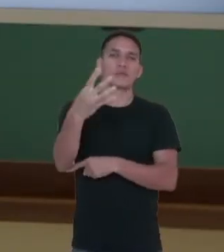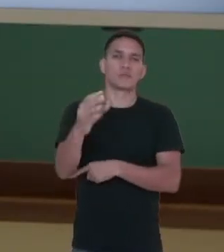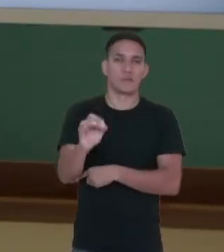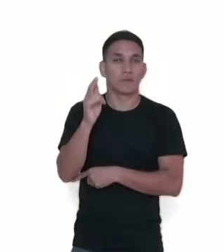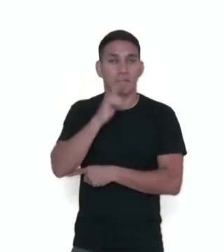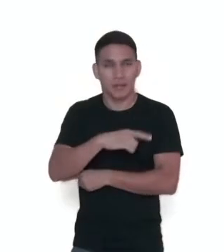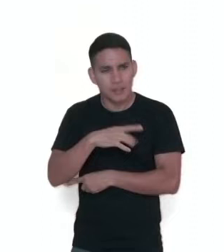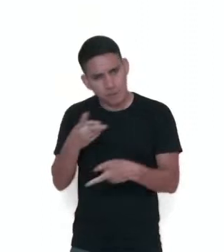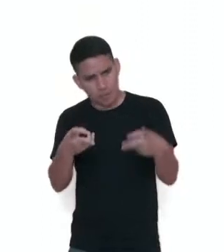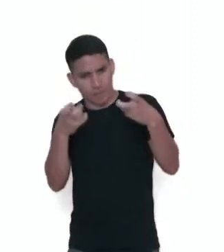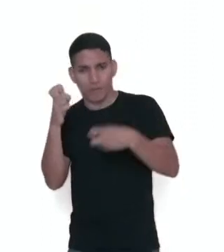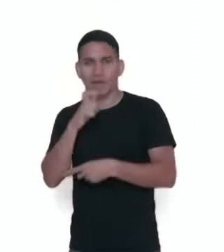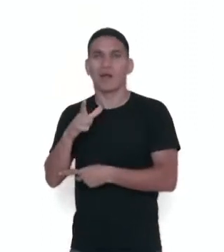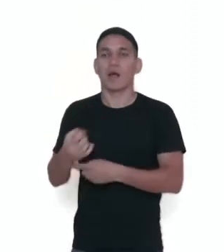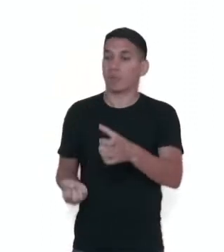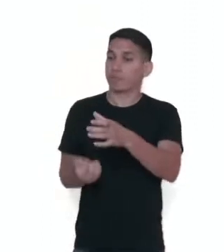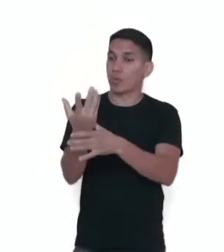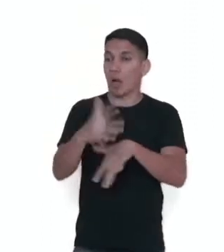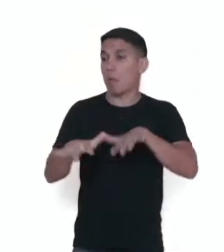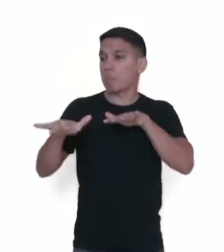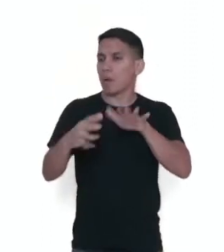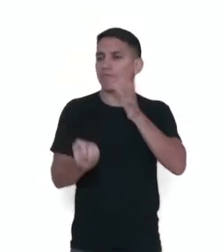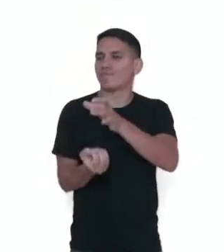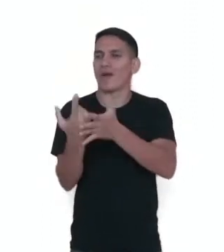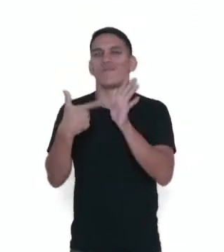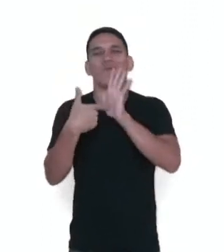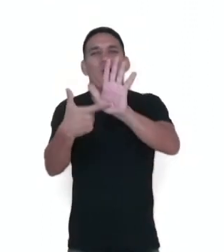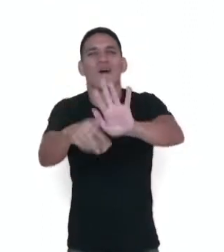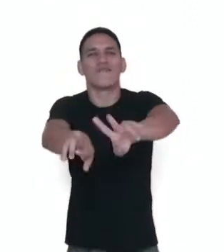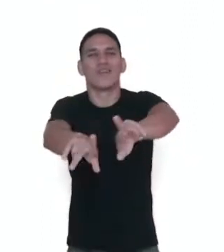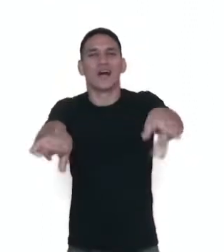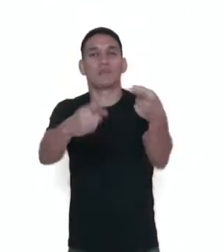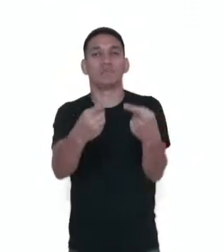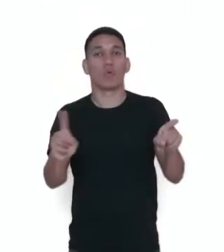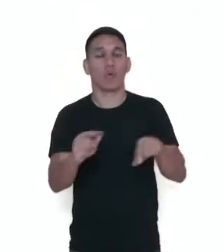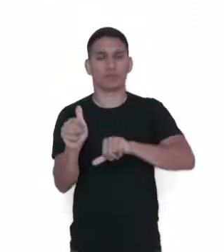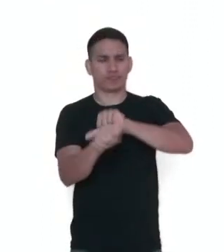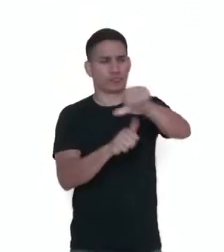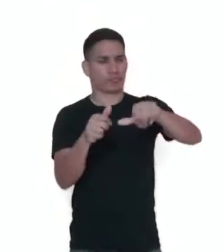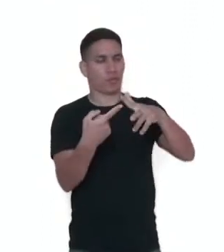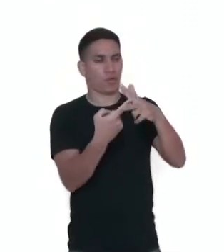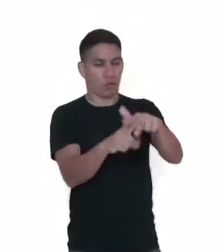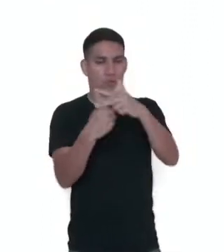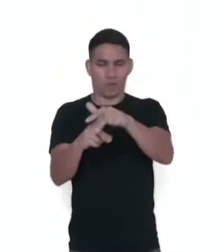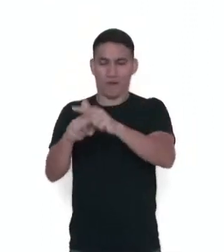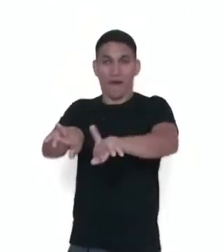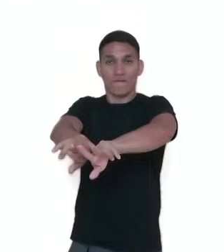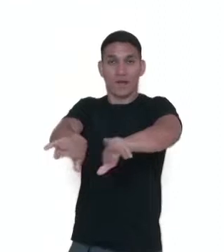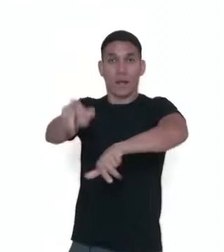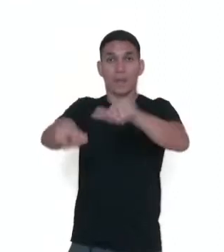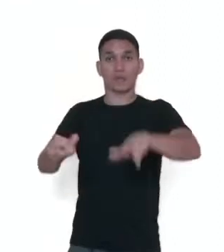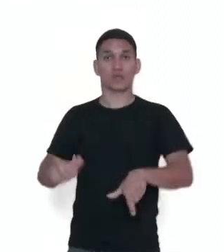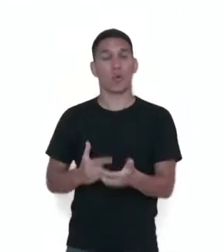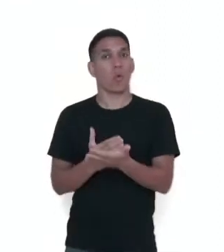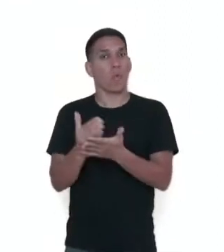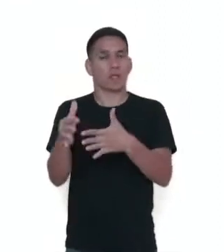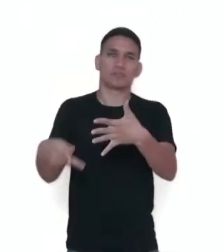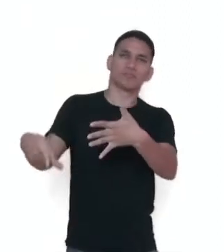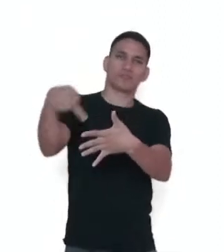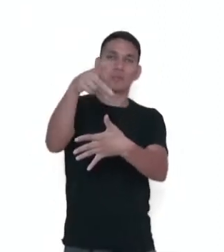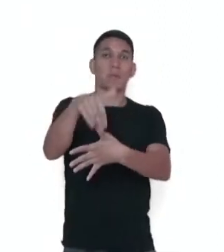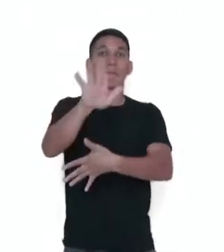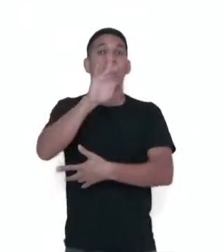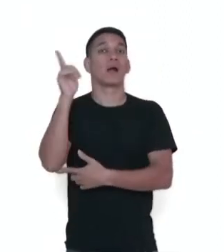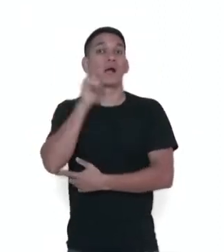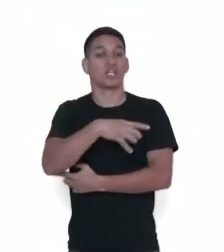1940, vemos surgir manifestações de reinvenção da música. Quando vários compositores passaram a